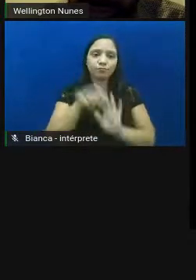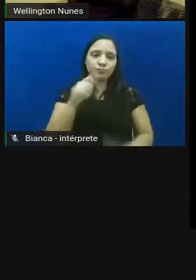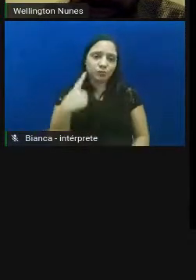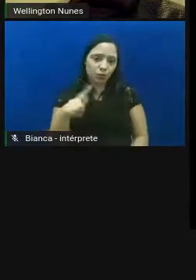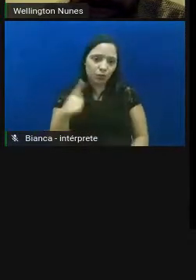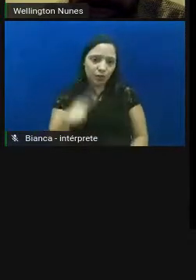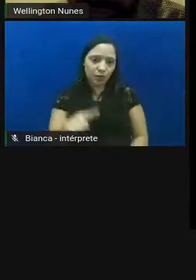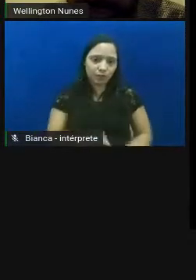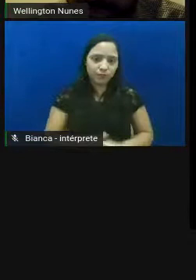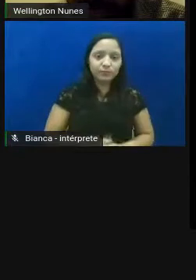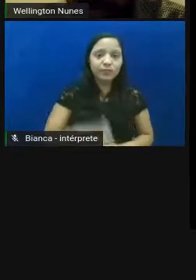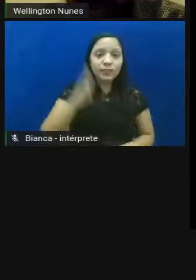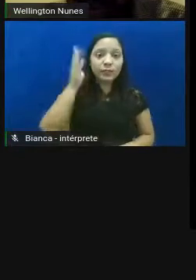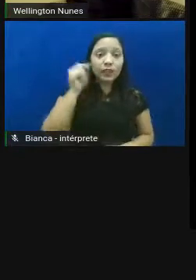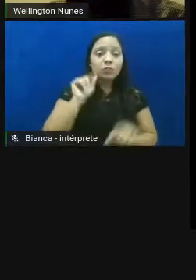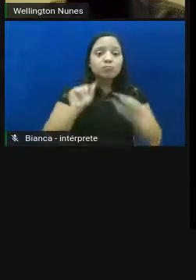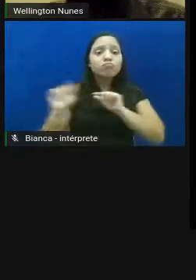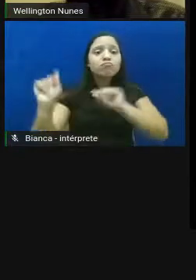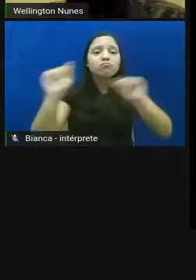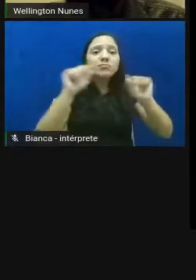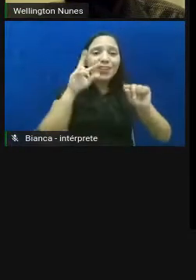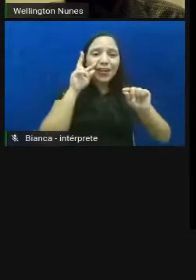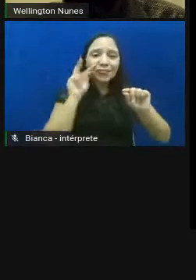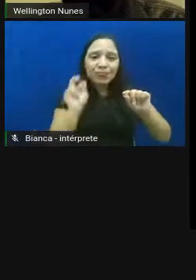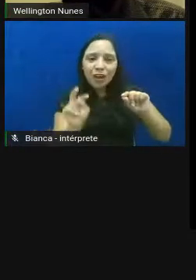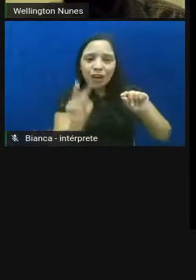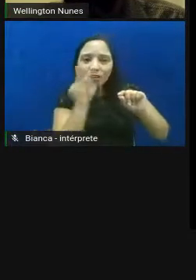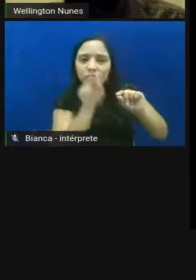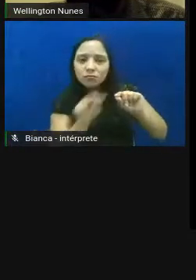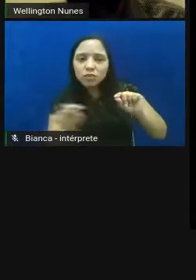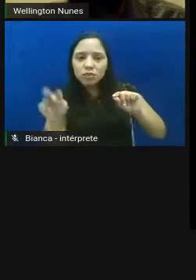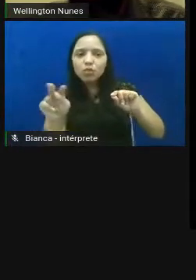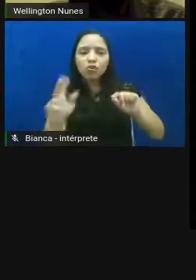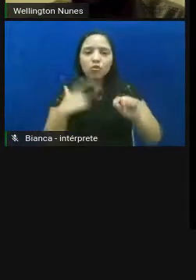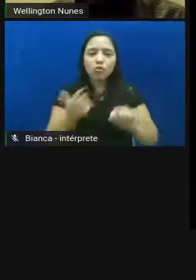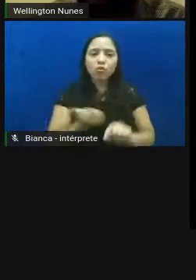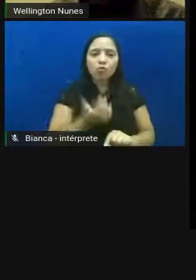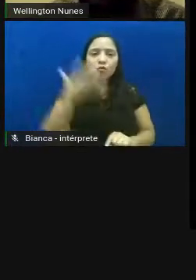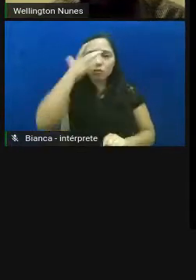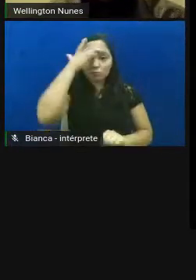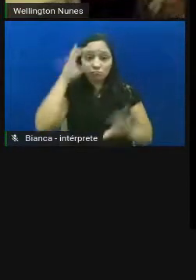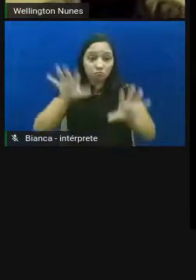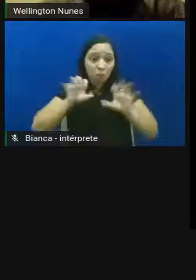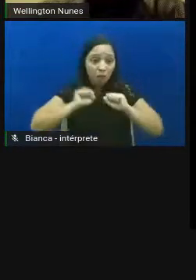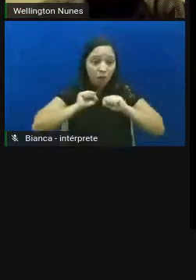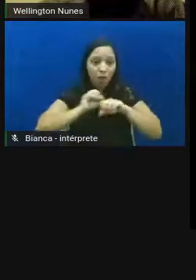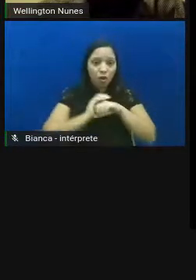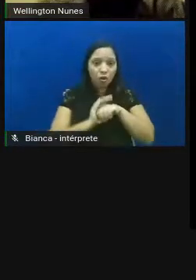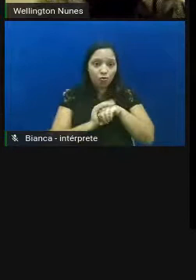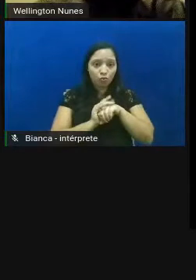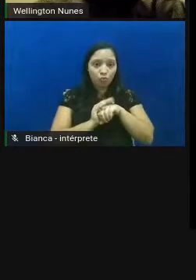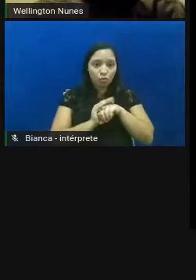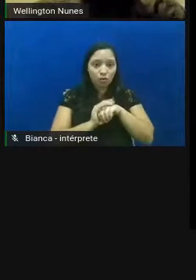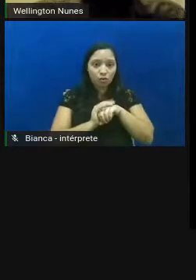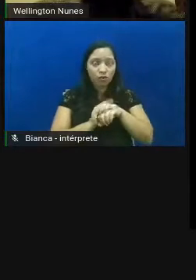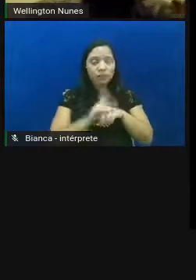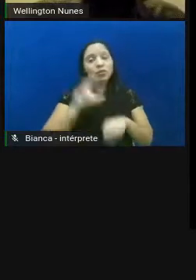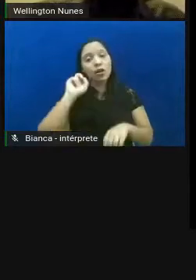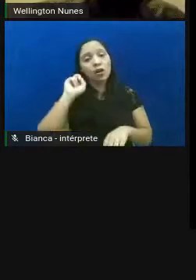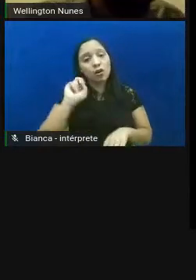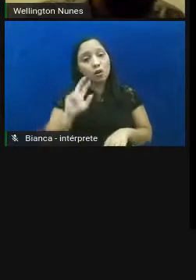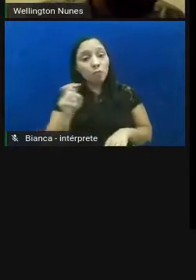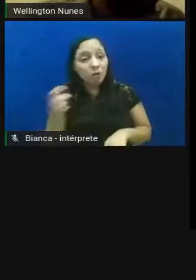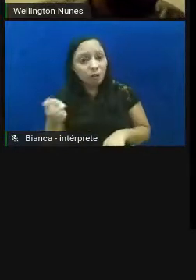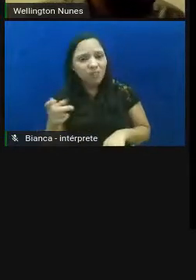quantidade de casos confirmados, e naquele momento, somente 10 óbitos. Hoje esse número já cresceu, infelizmente.